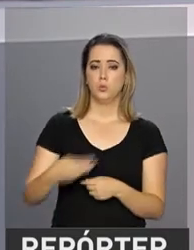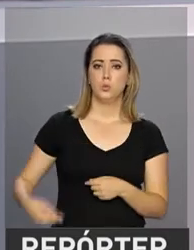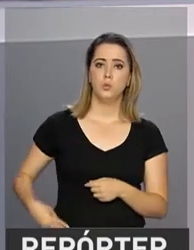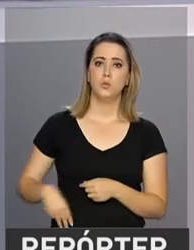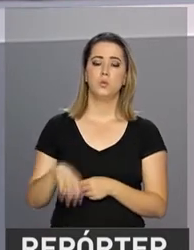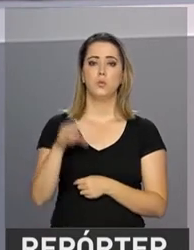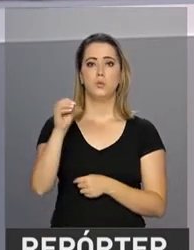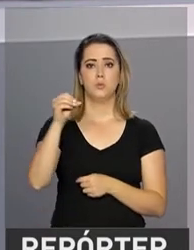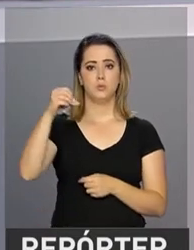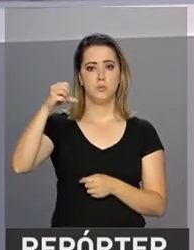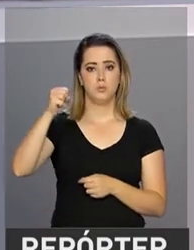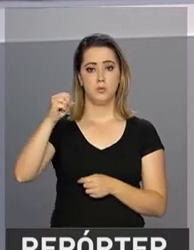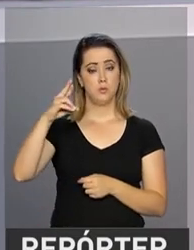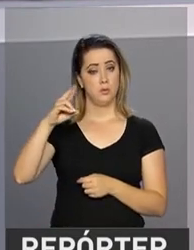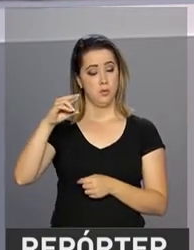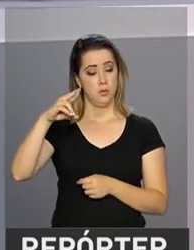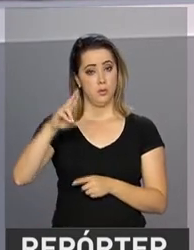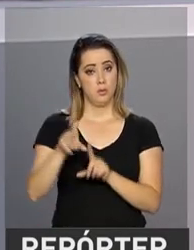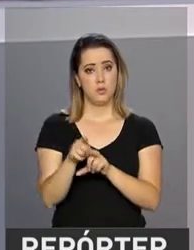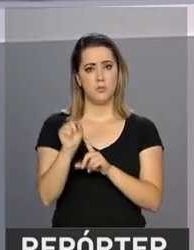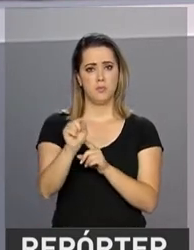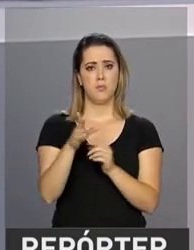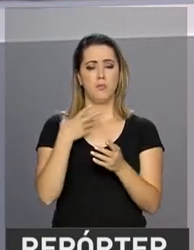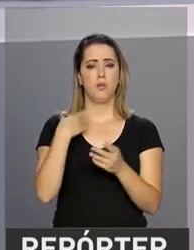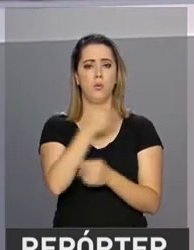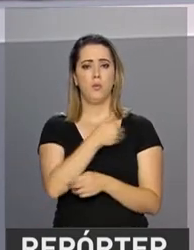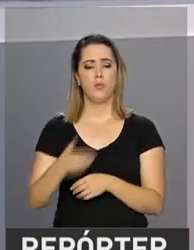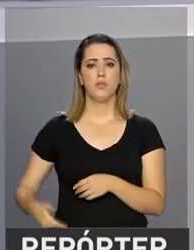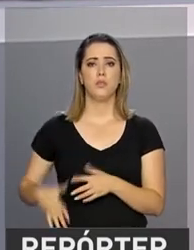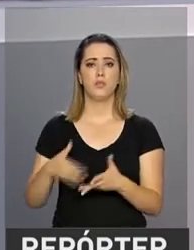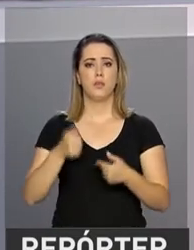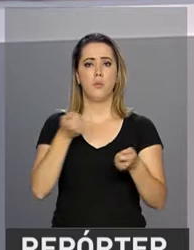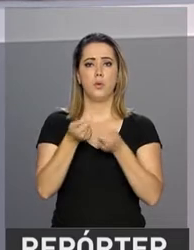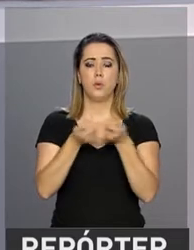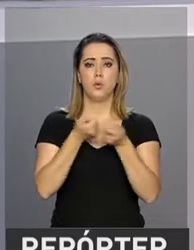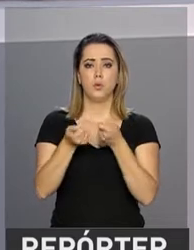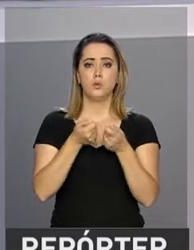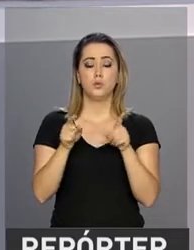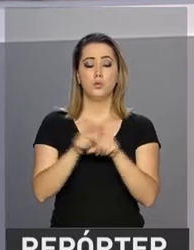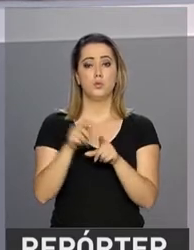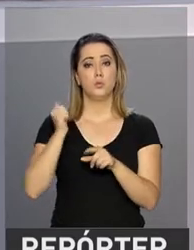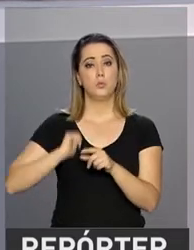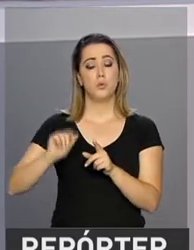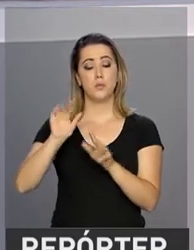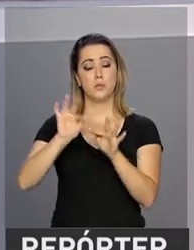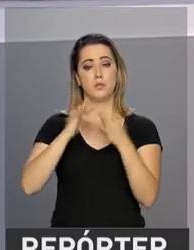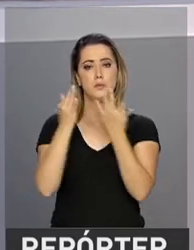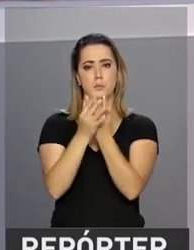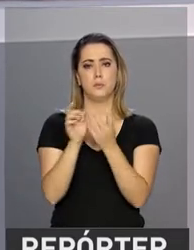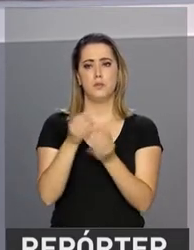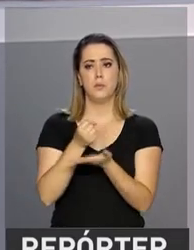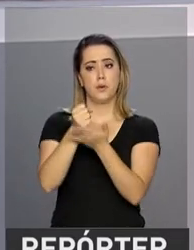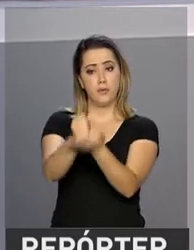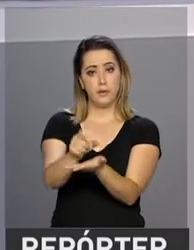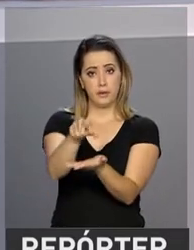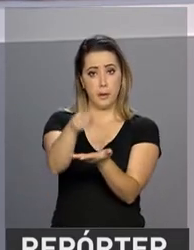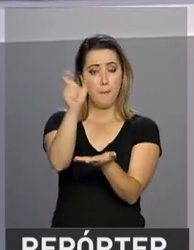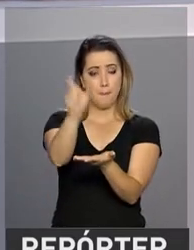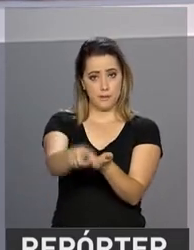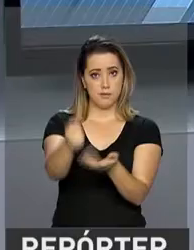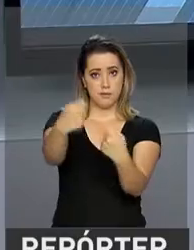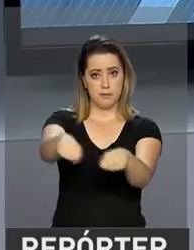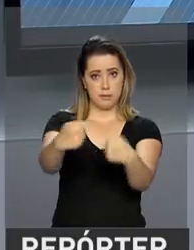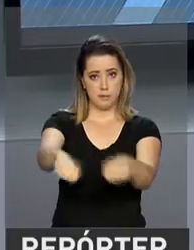terra o governo federal aprimorou os mecanismos de controle do bolsa família para destinar o benefício a quem realmente necessita